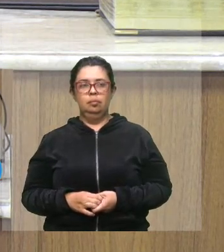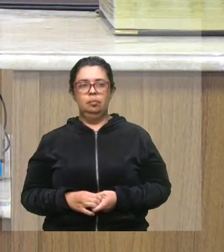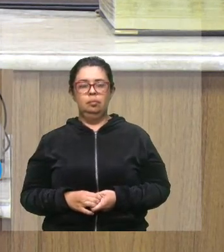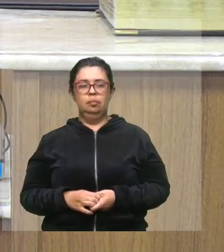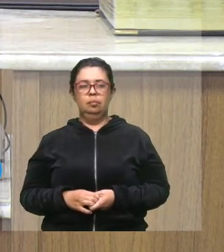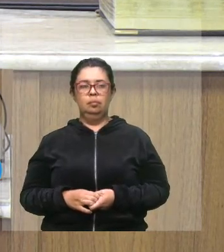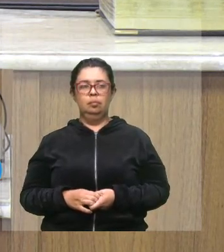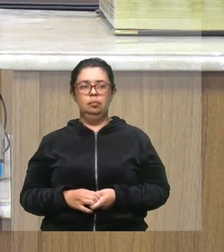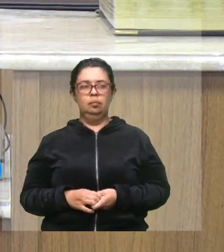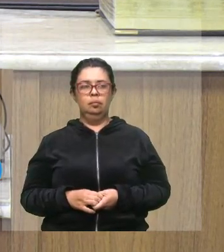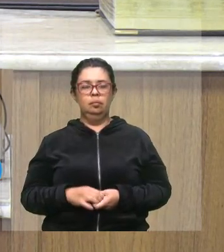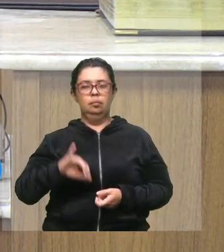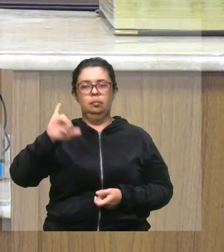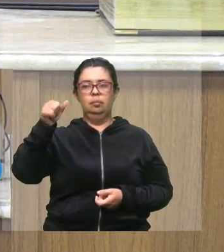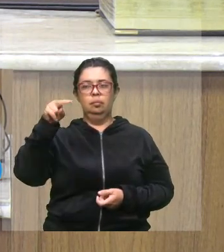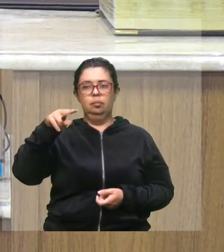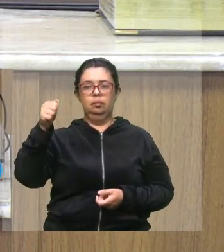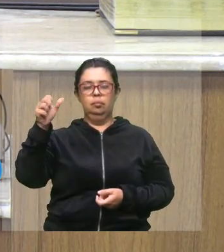Sim. Jonas Campos. Sim.